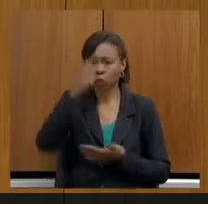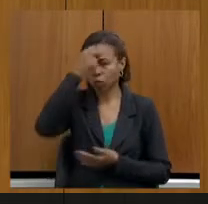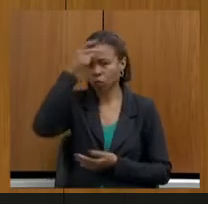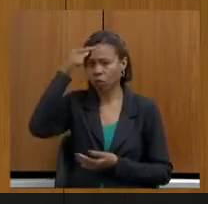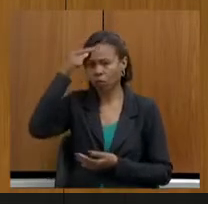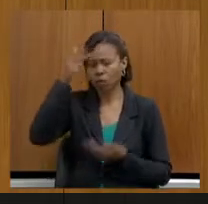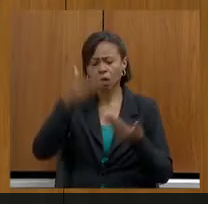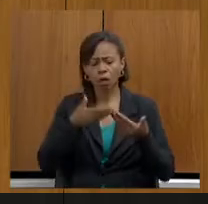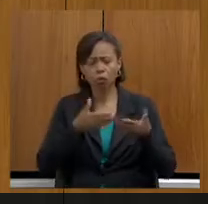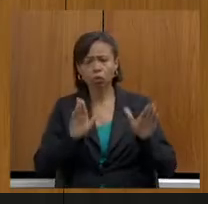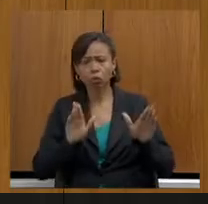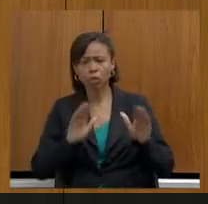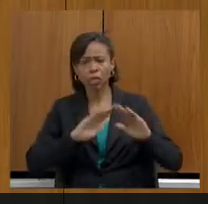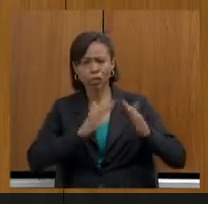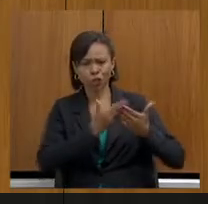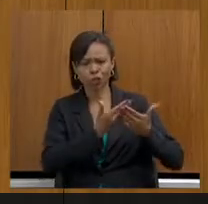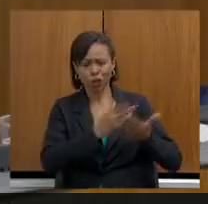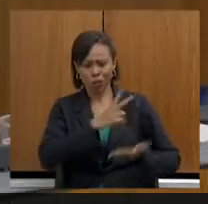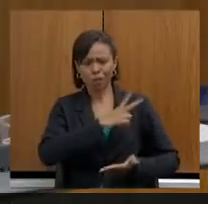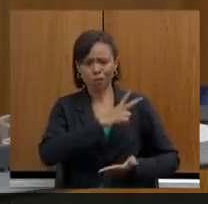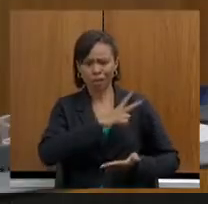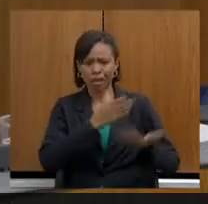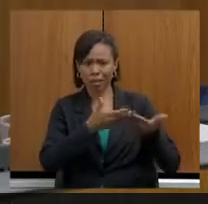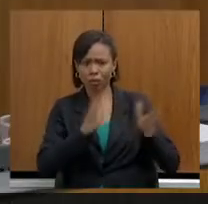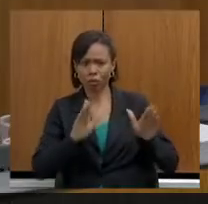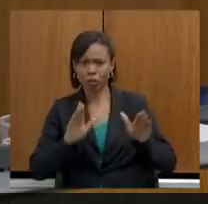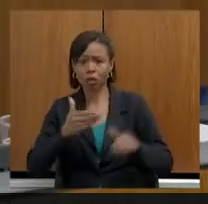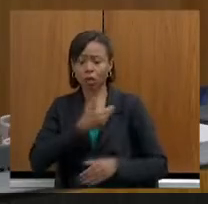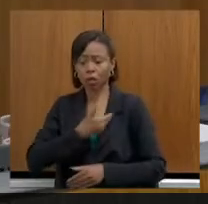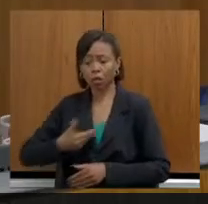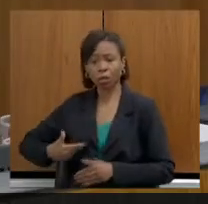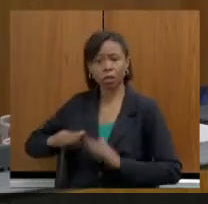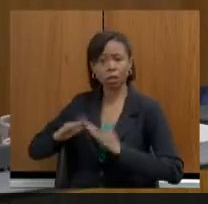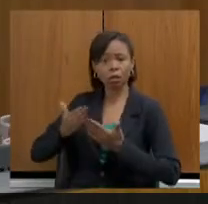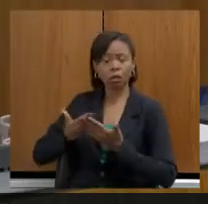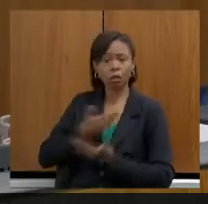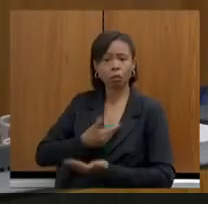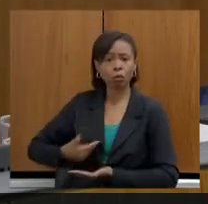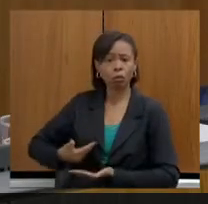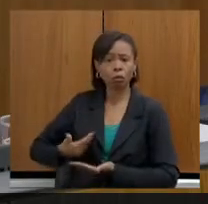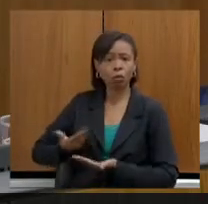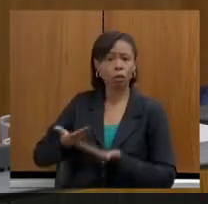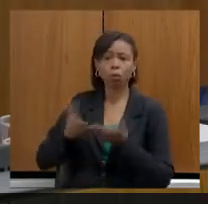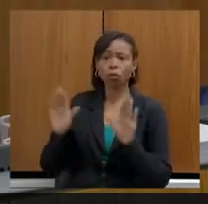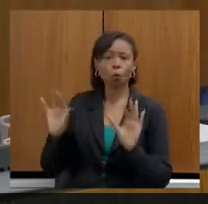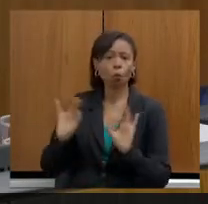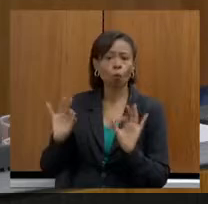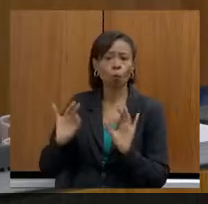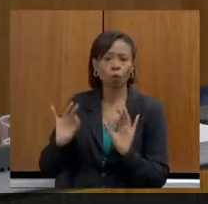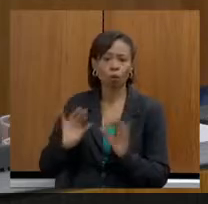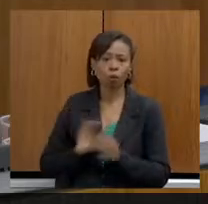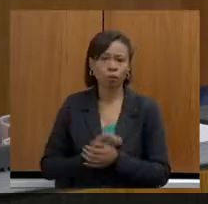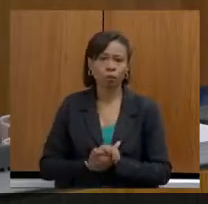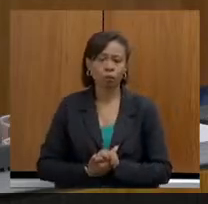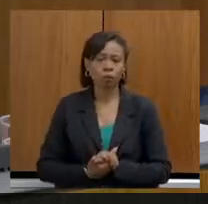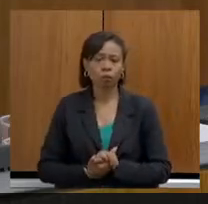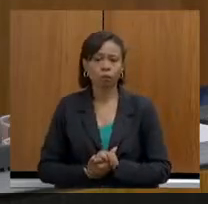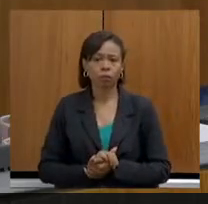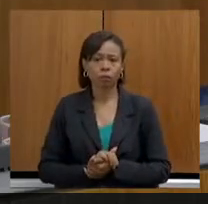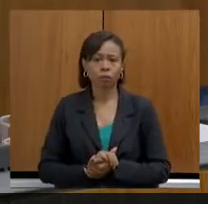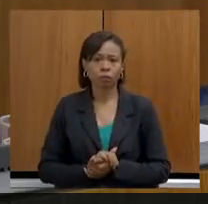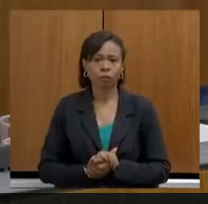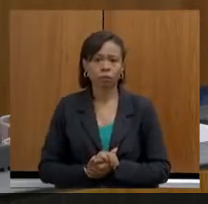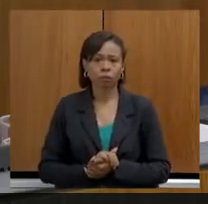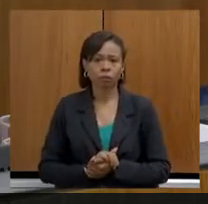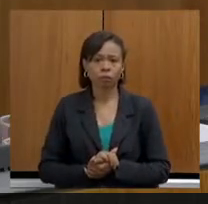escolas privadas e não autorizando a abertura das escolas públicas e termino Julho tá é